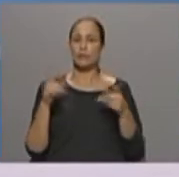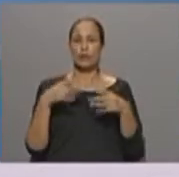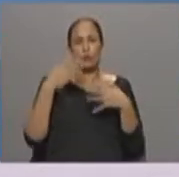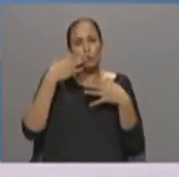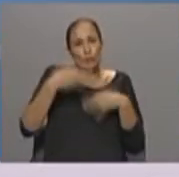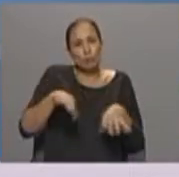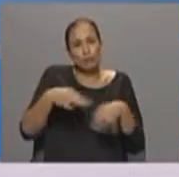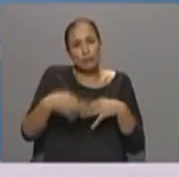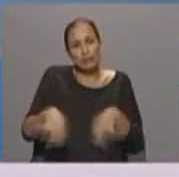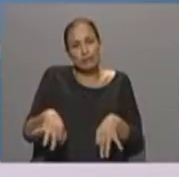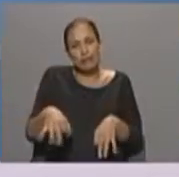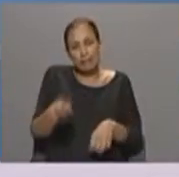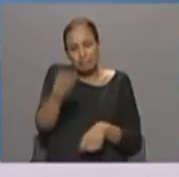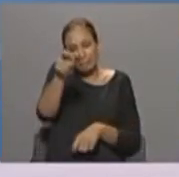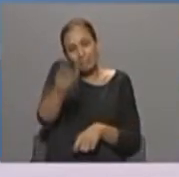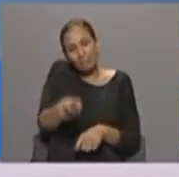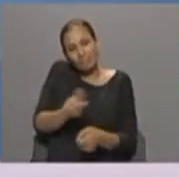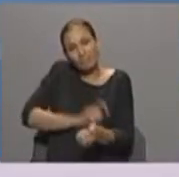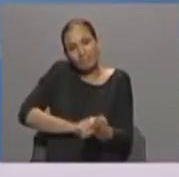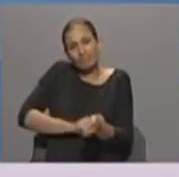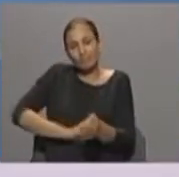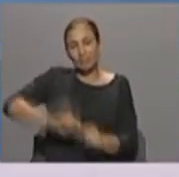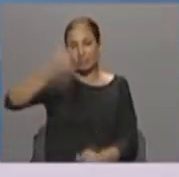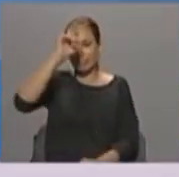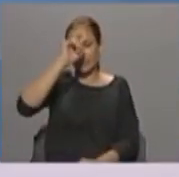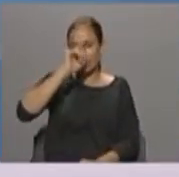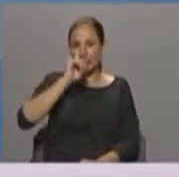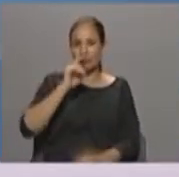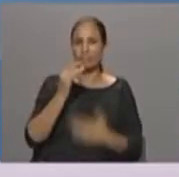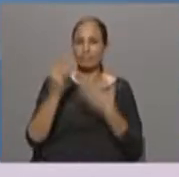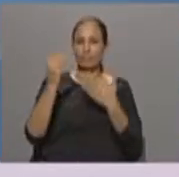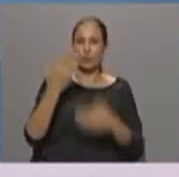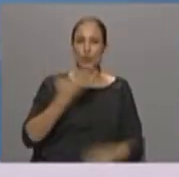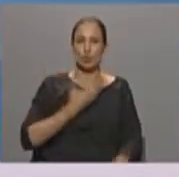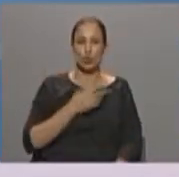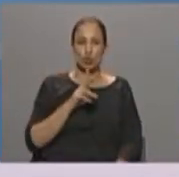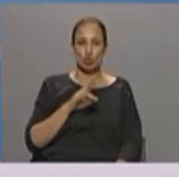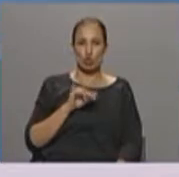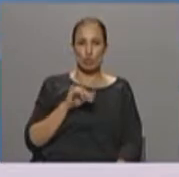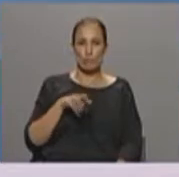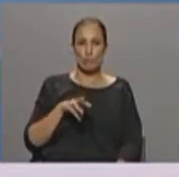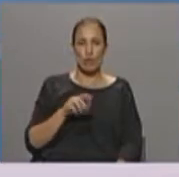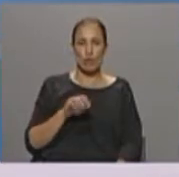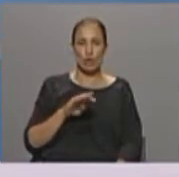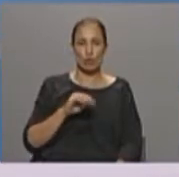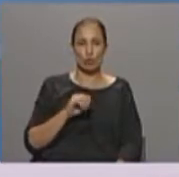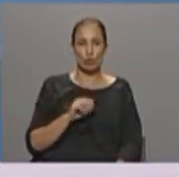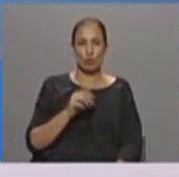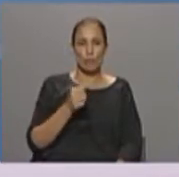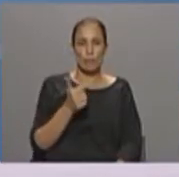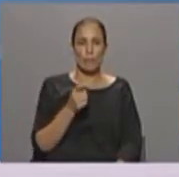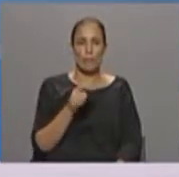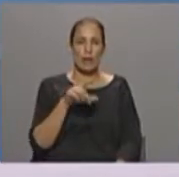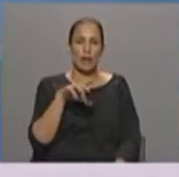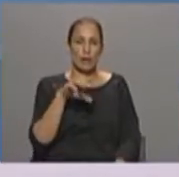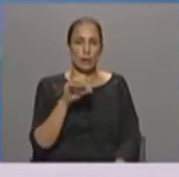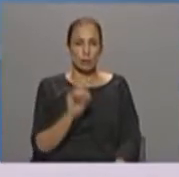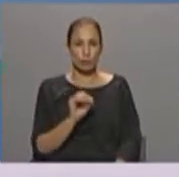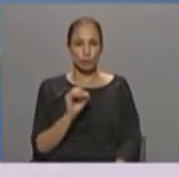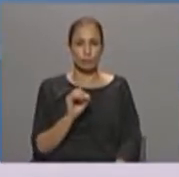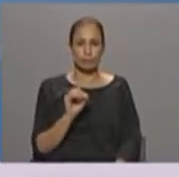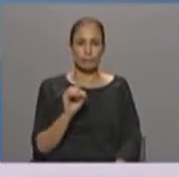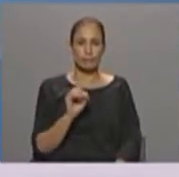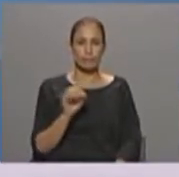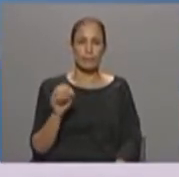Jaime Goulart foi lembrada por Dom Ximenes Belo, bispo emérito de Dili e Prémio Nobel da Paz